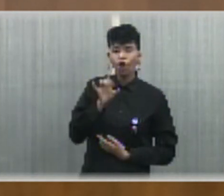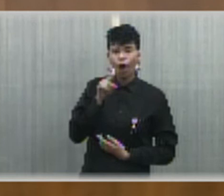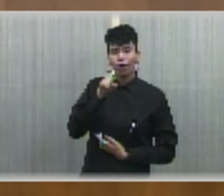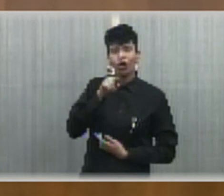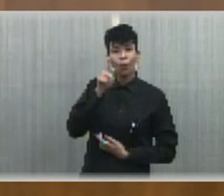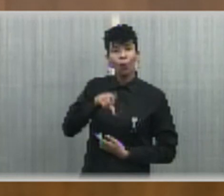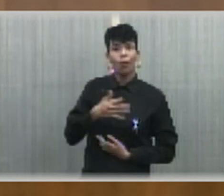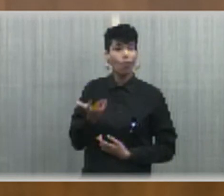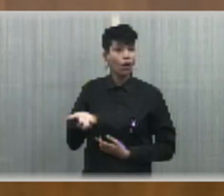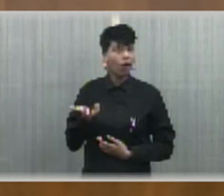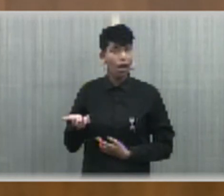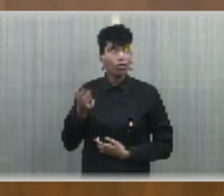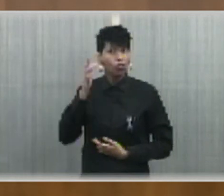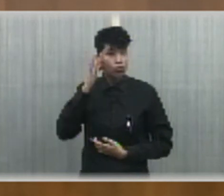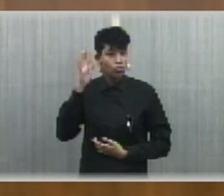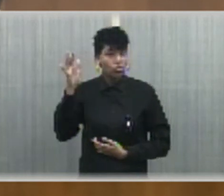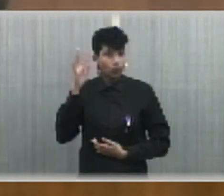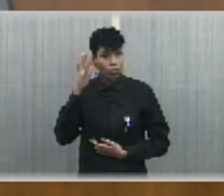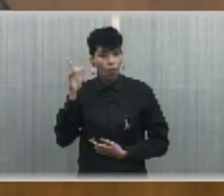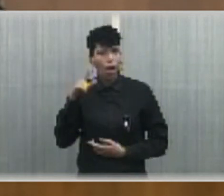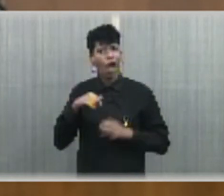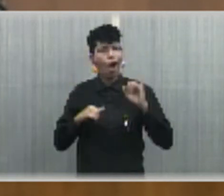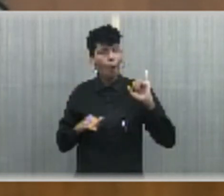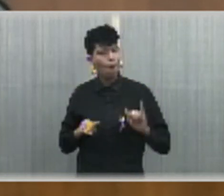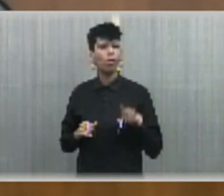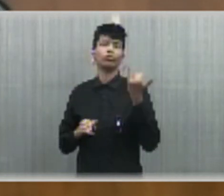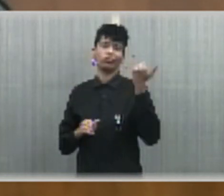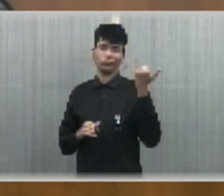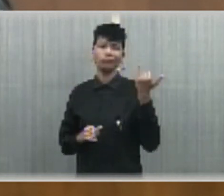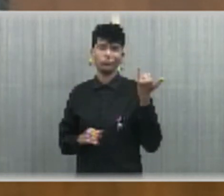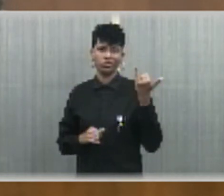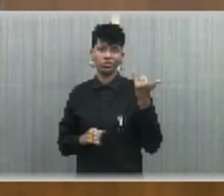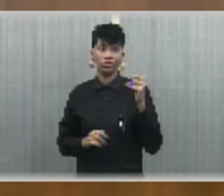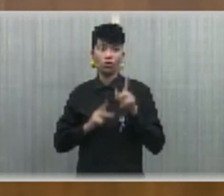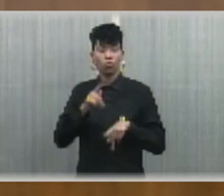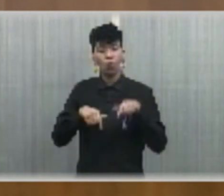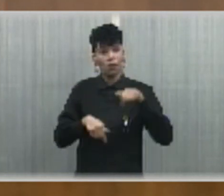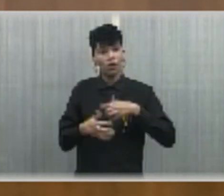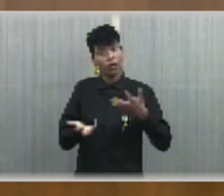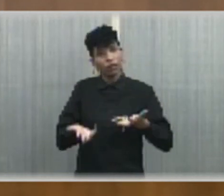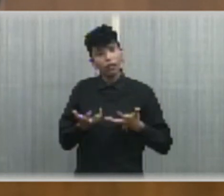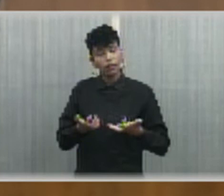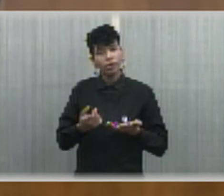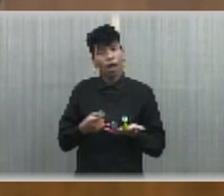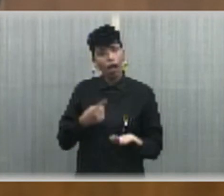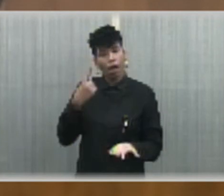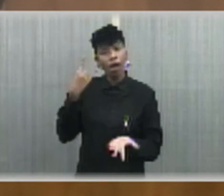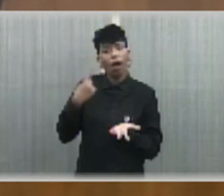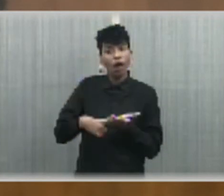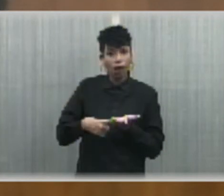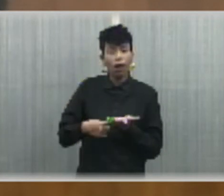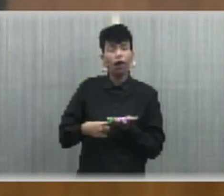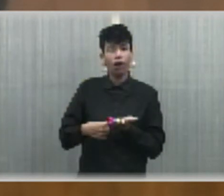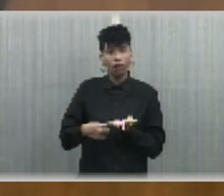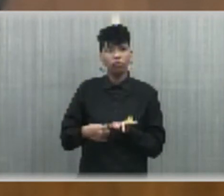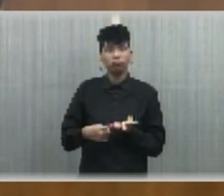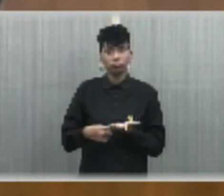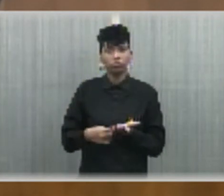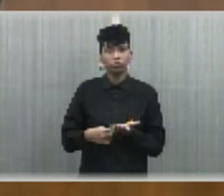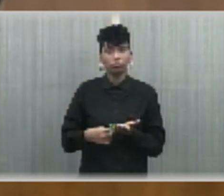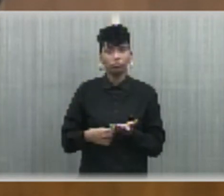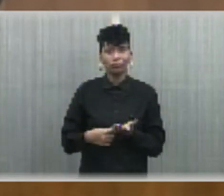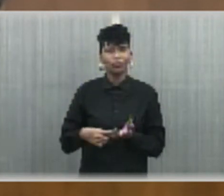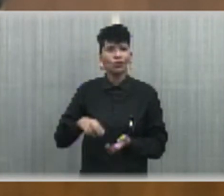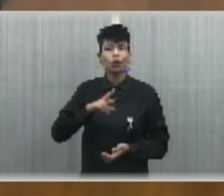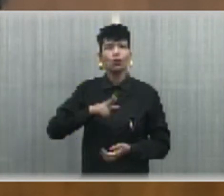do Piauí quer, quer esta oportunidade. O povo do Piauí quer que o Estado cumpra com sua obrigação. Isso não